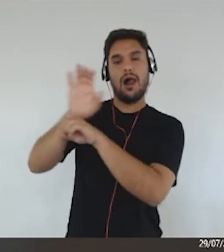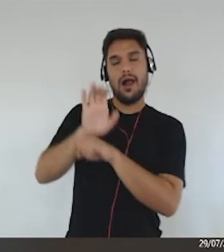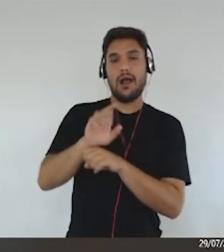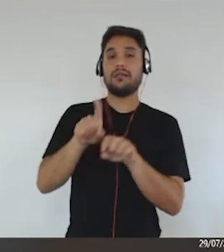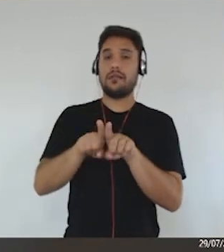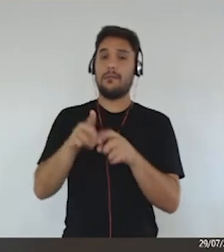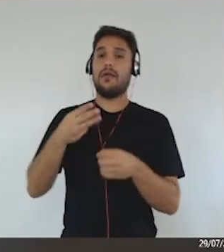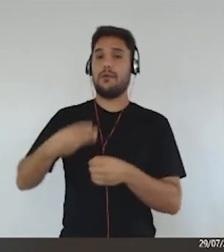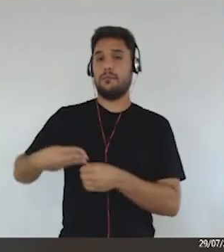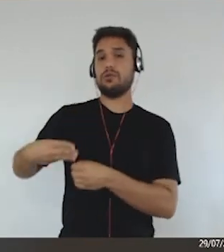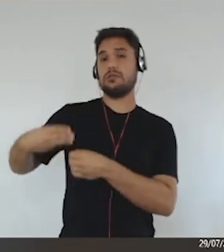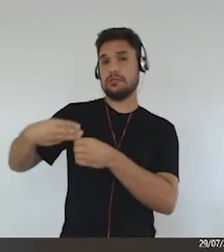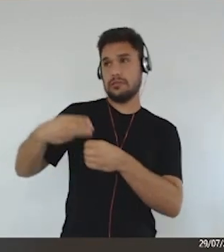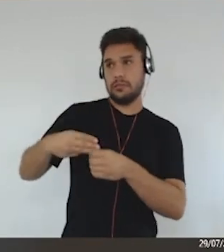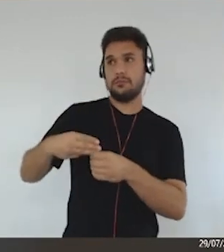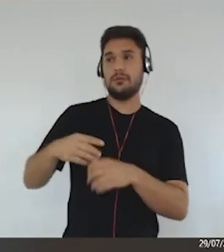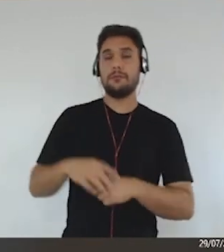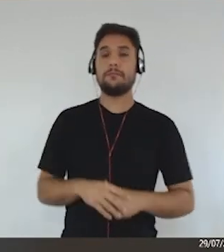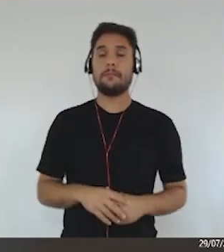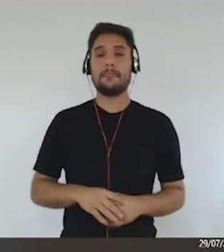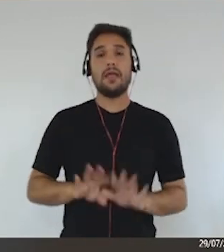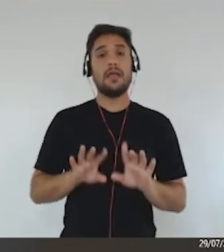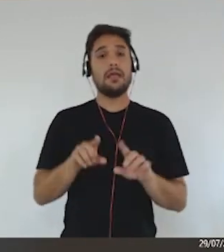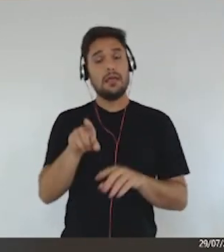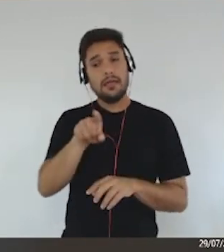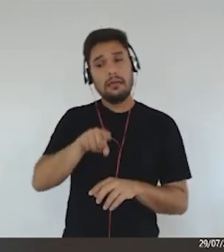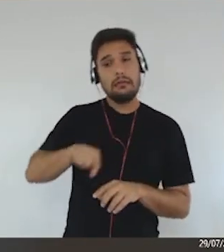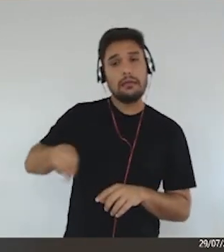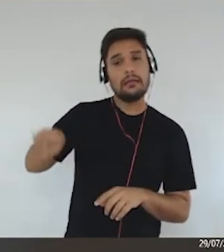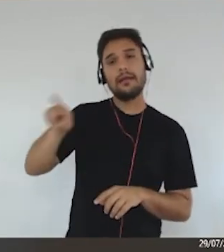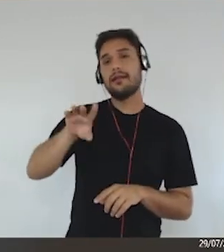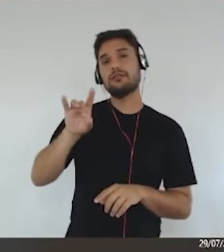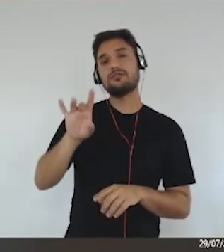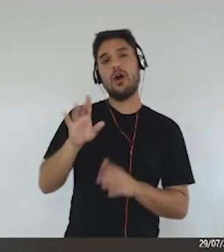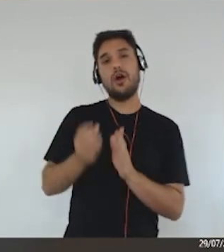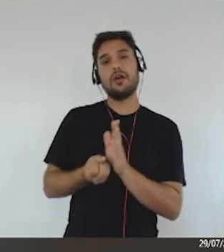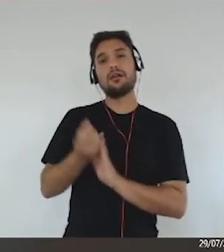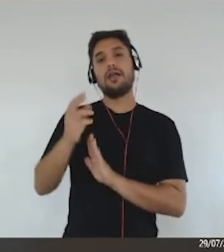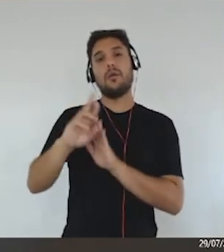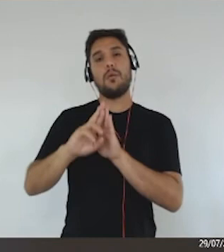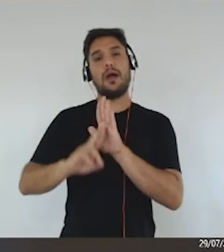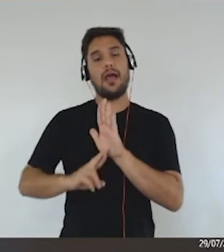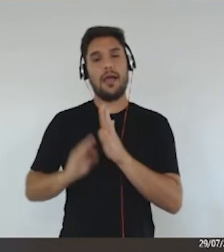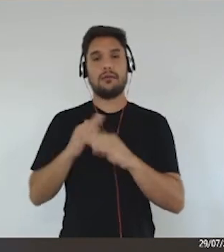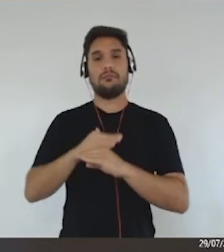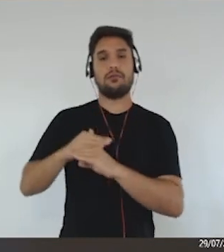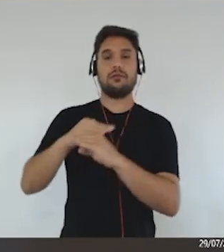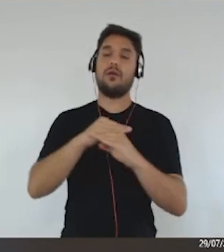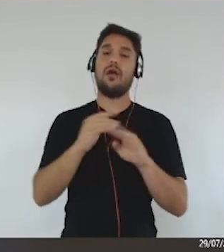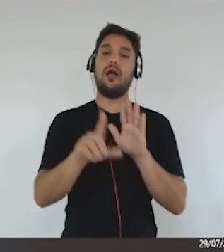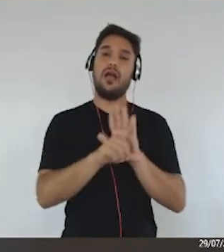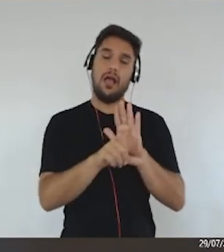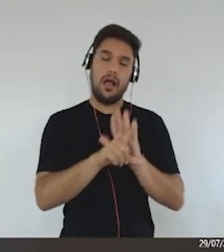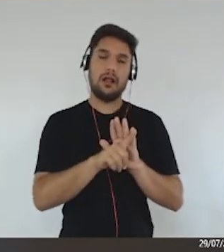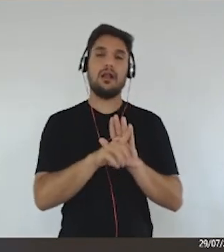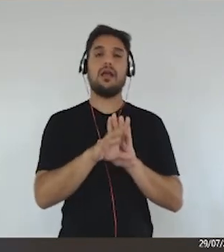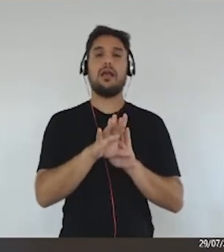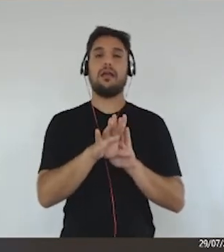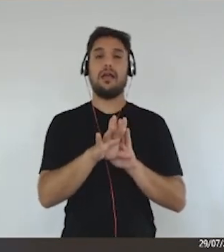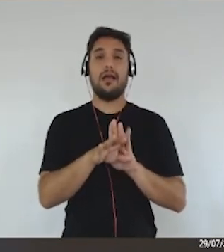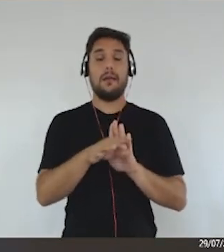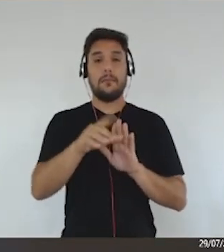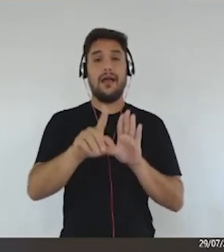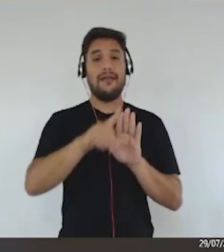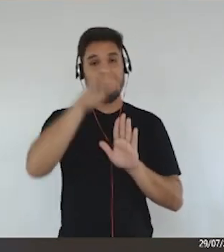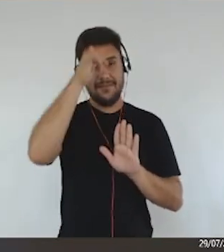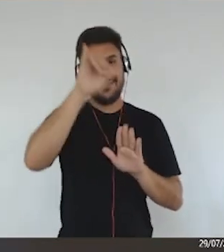e municípios, enfim, dos entes federativos, que não só regulamentaram ou não a lei anticorrupção nos seus âmbitos, mas que passaram